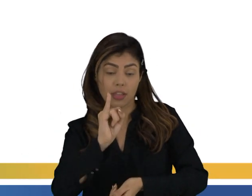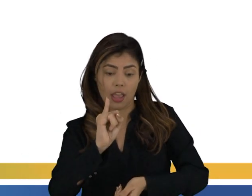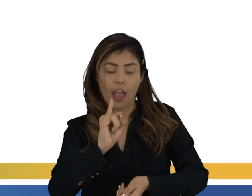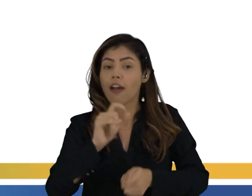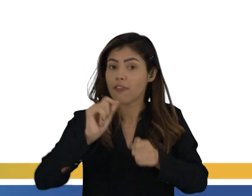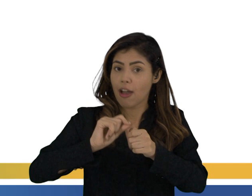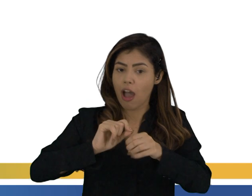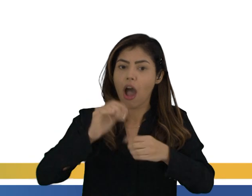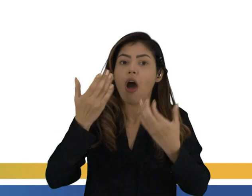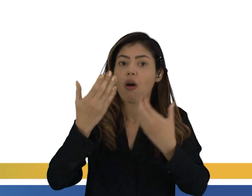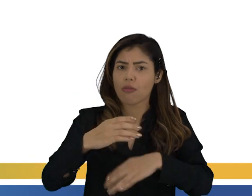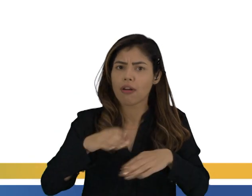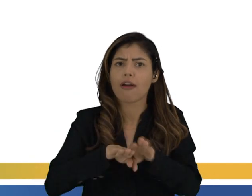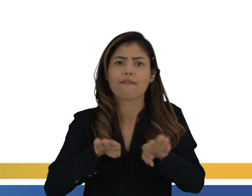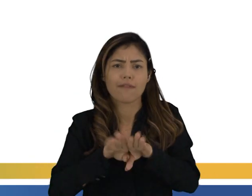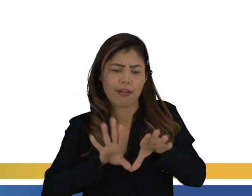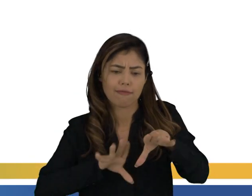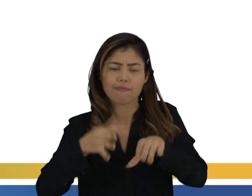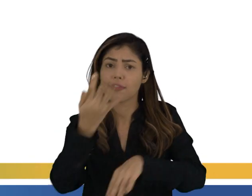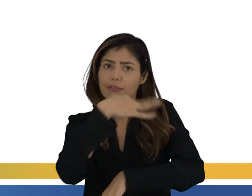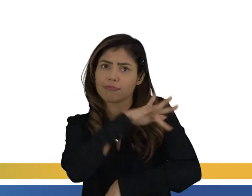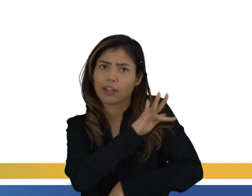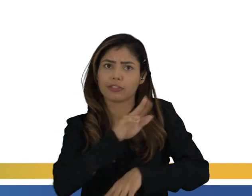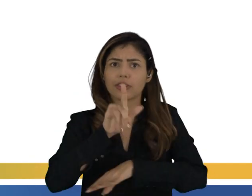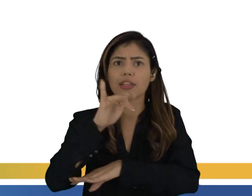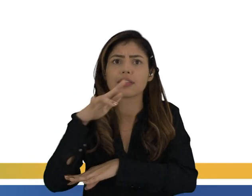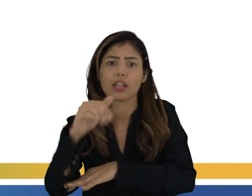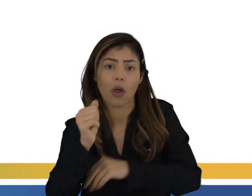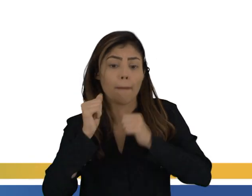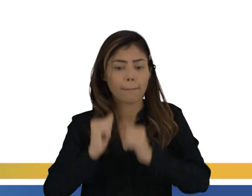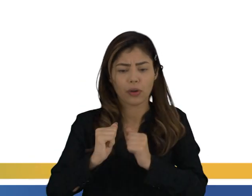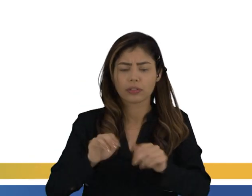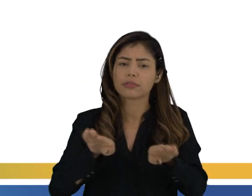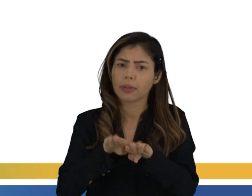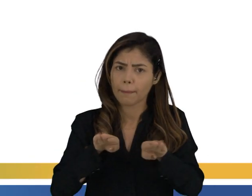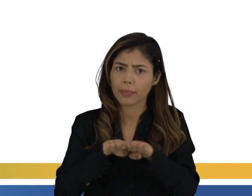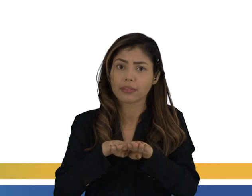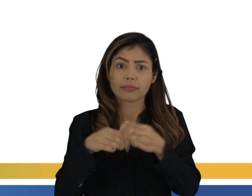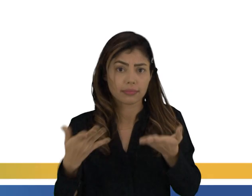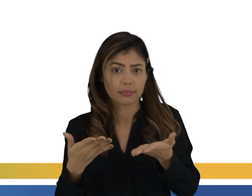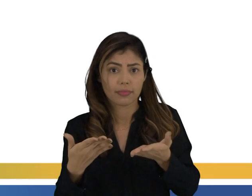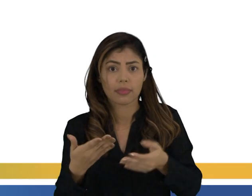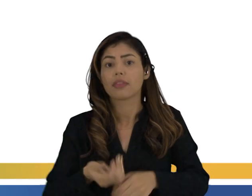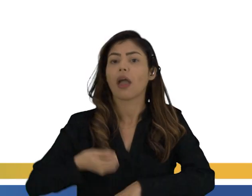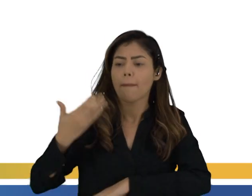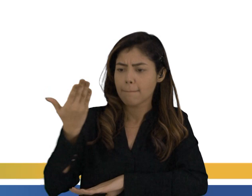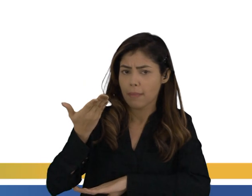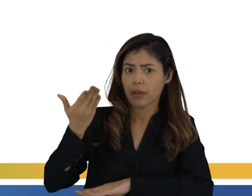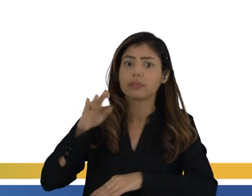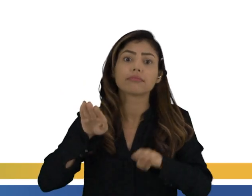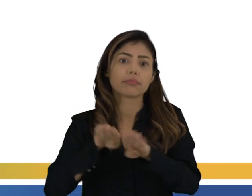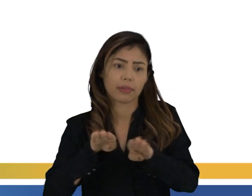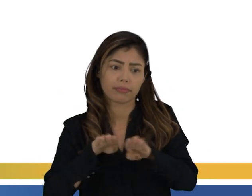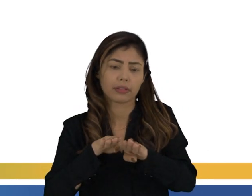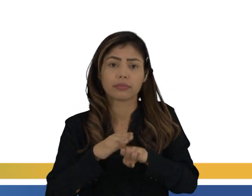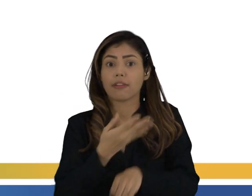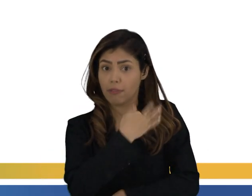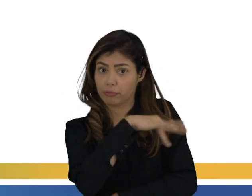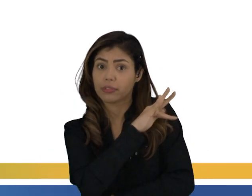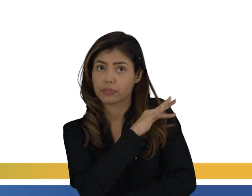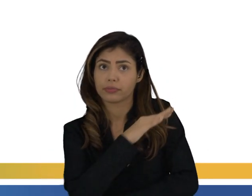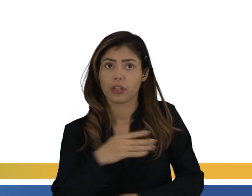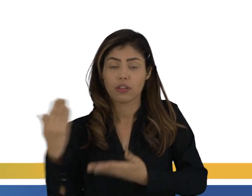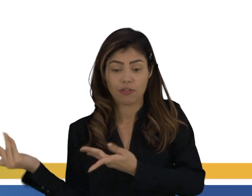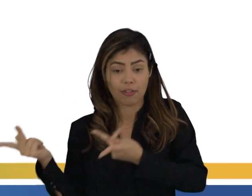de licenciatura plena, ele também pode atuar em escolas do ensino básico e do ensino superior. E eu quero convidar